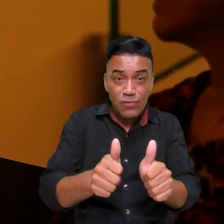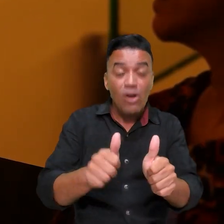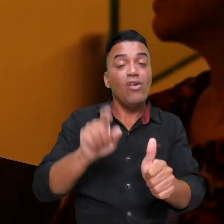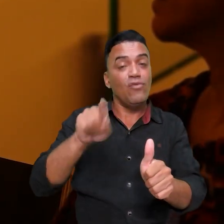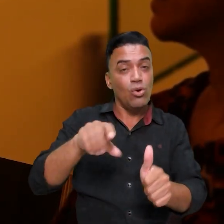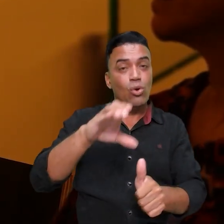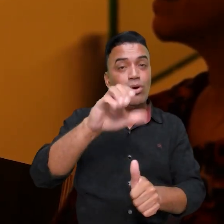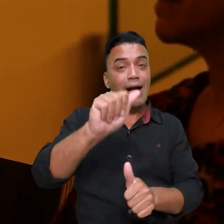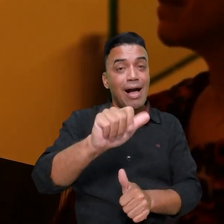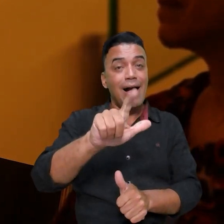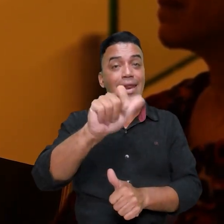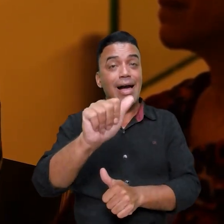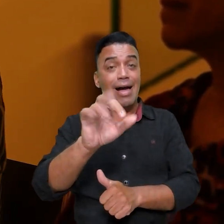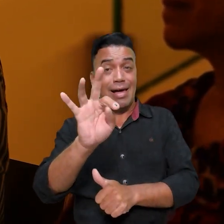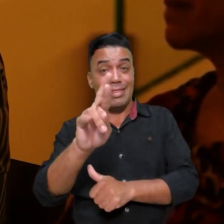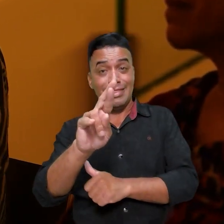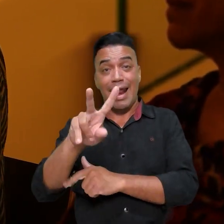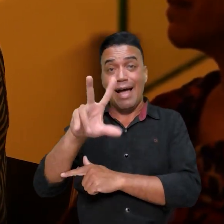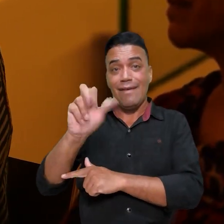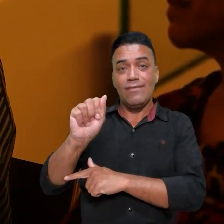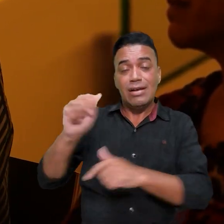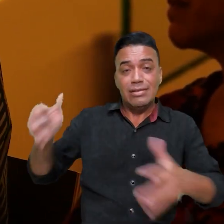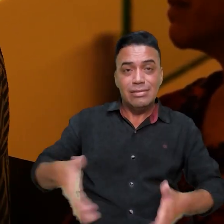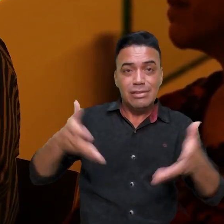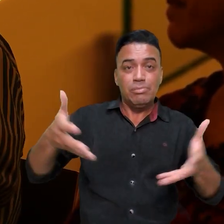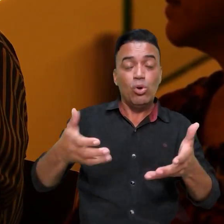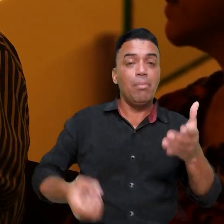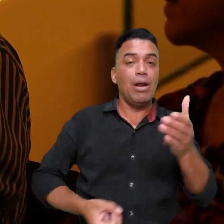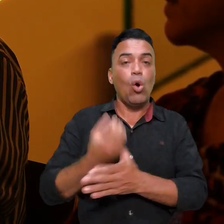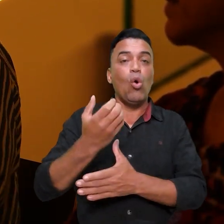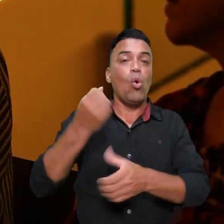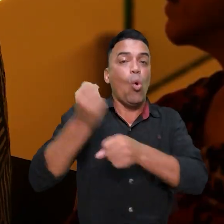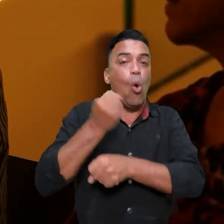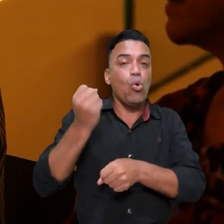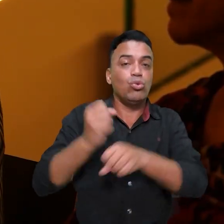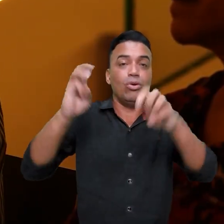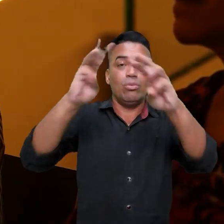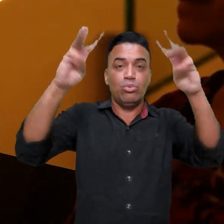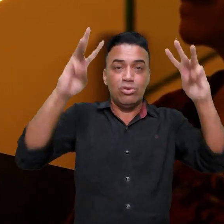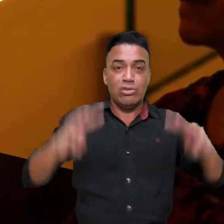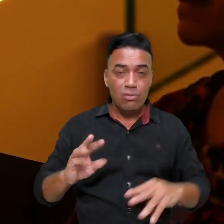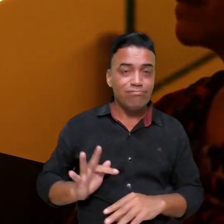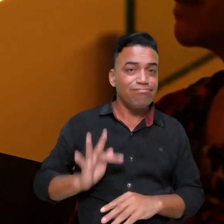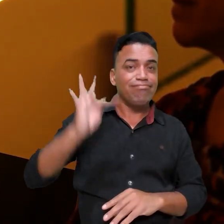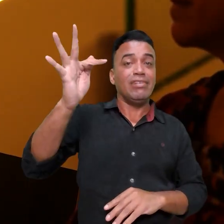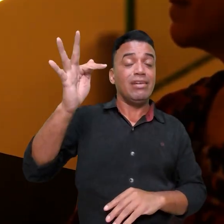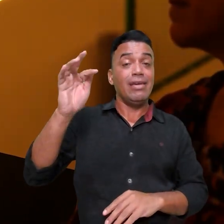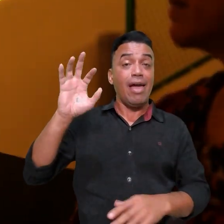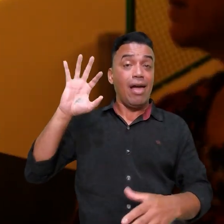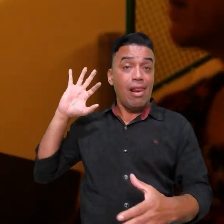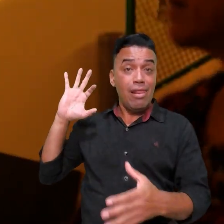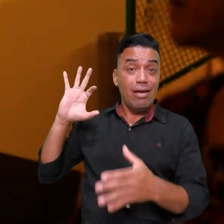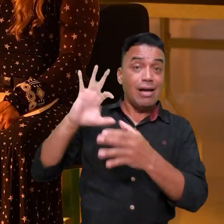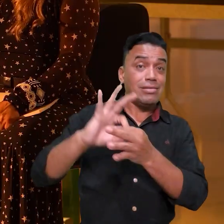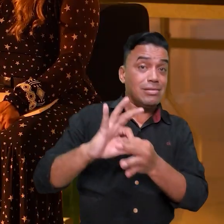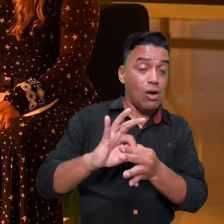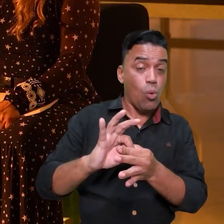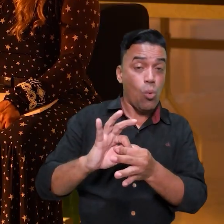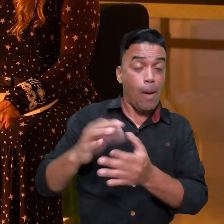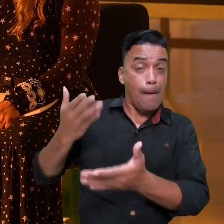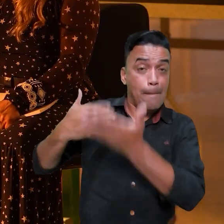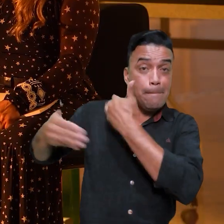que o Calatrava se inspirou para fazer o Museu do Amanhã, que é justamente uma conexão do